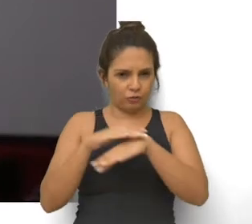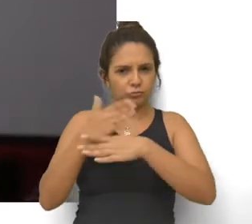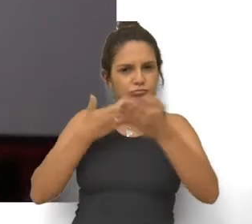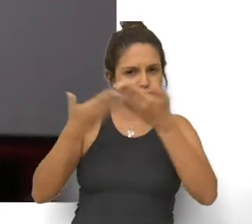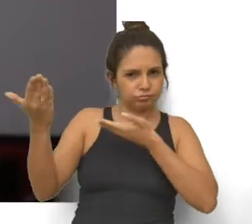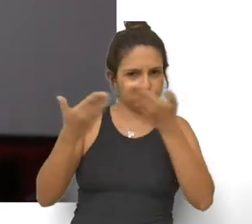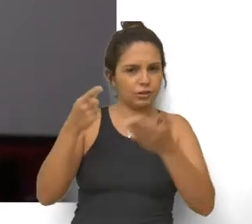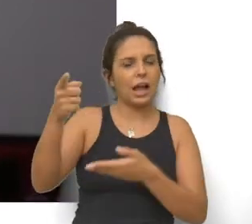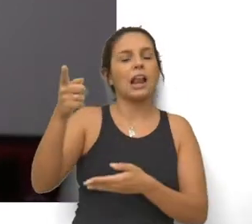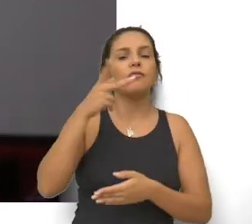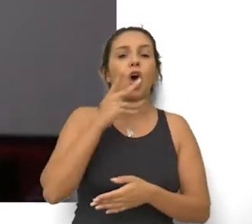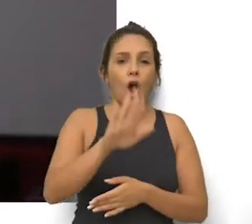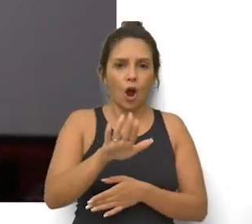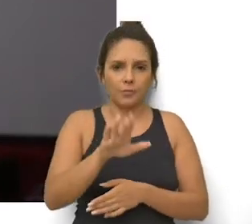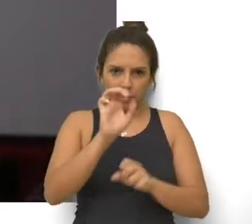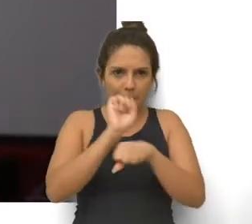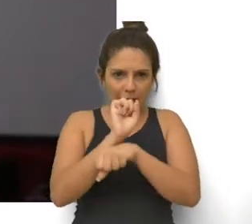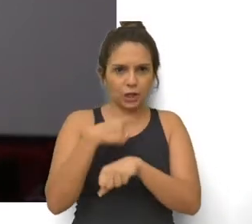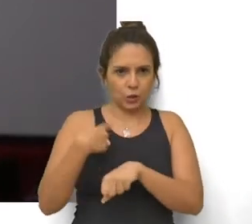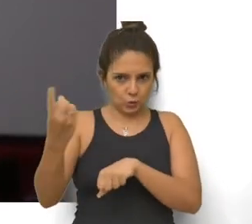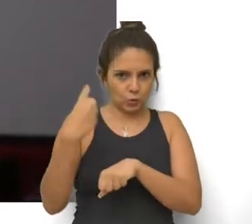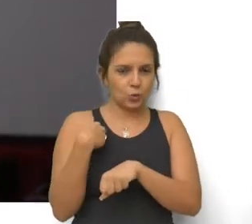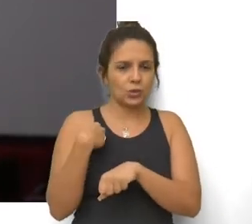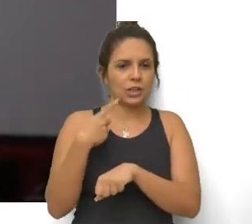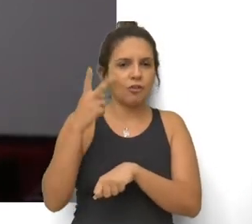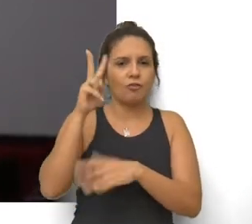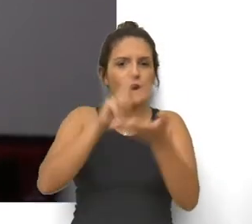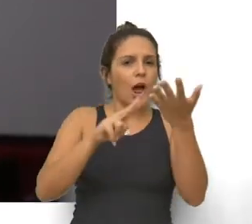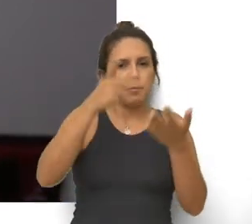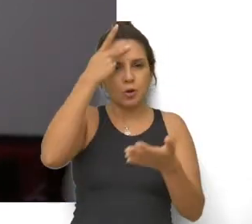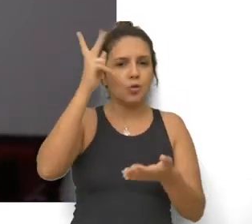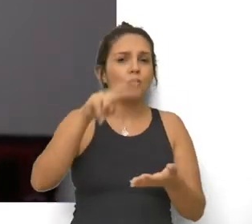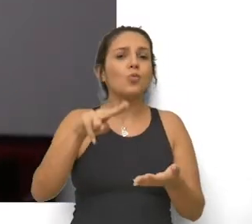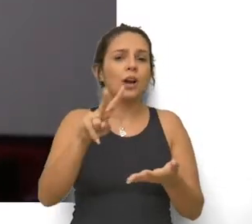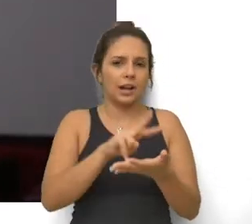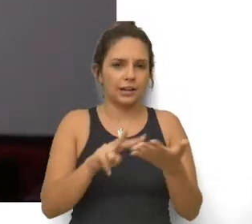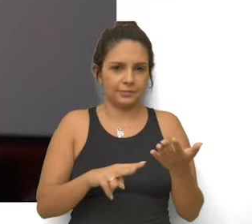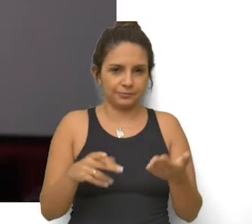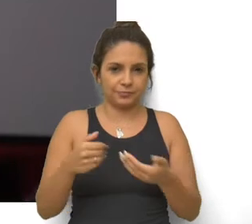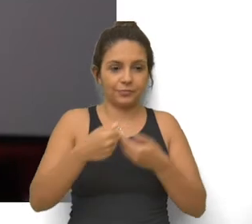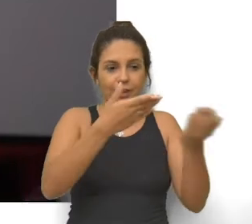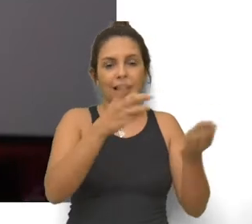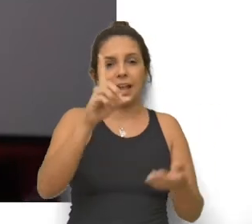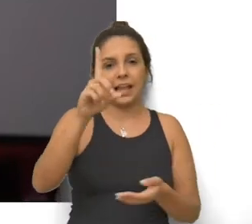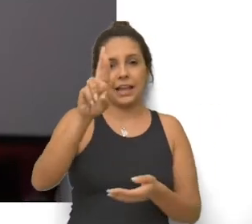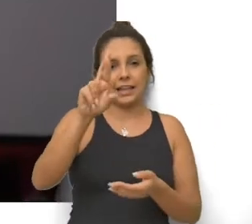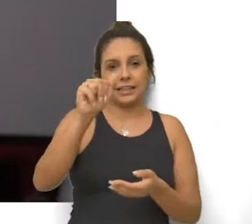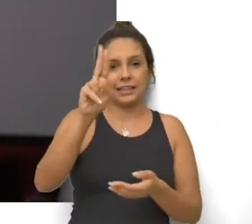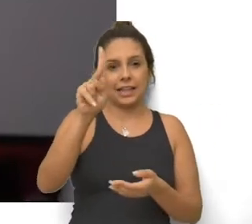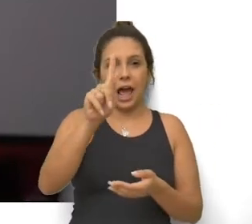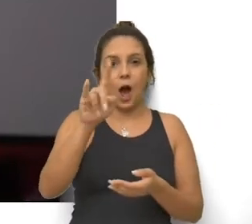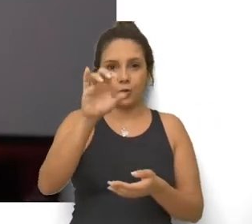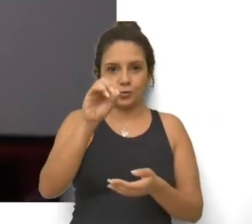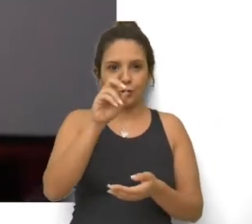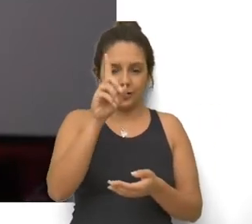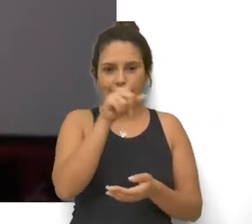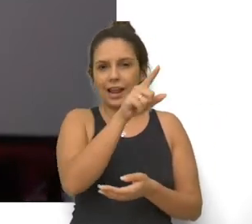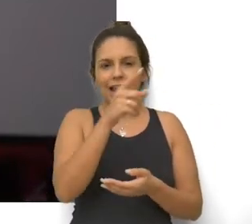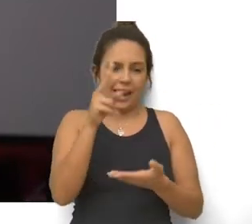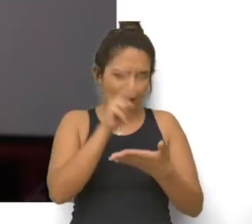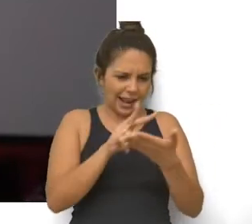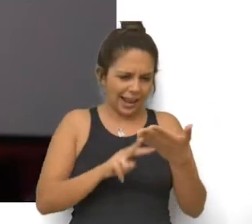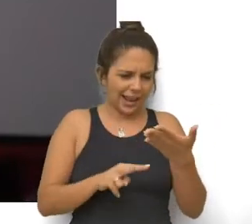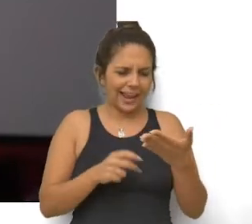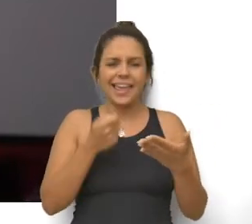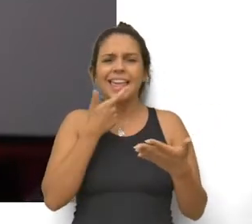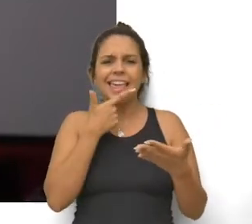está fazendo sentido. Vou dar para o Drauzio ler. Aí o Drauzio leu, mas riu muito da gente, falou assim, quer dizer que